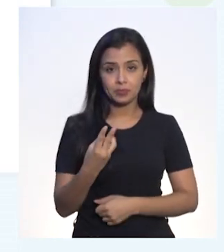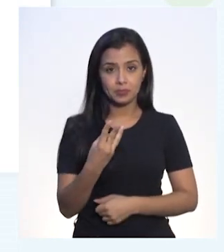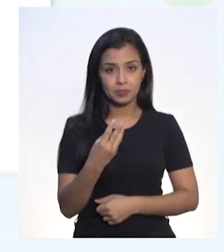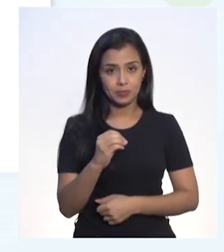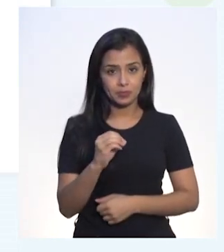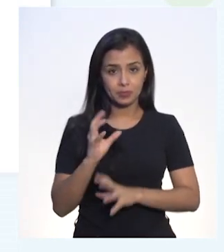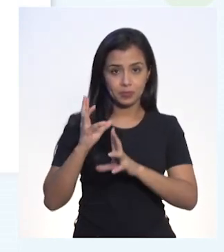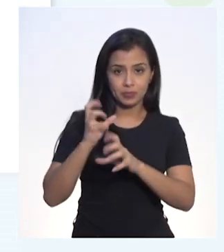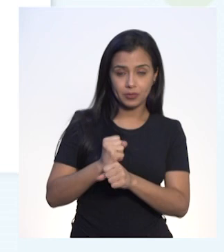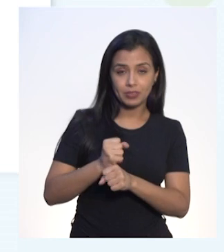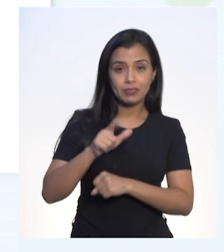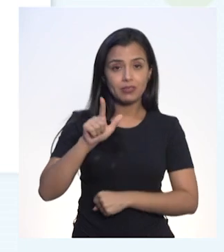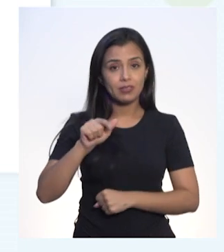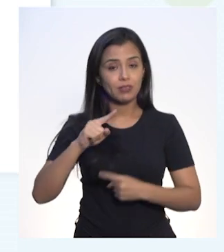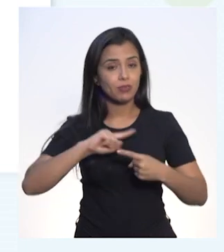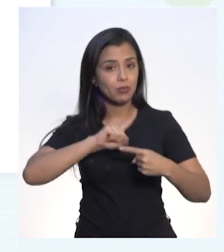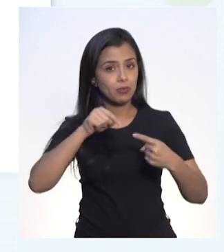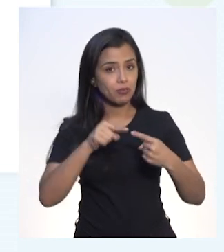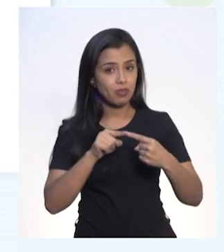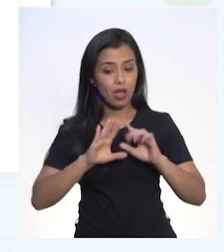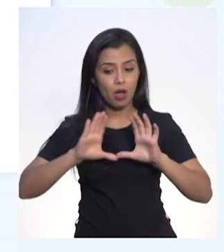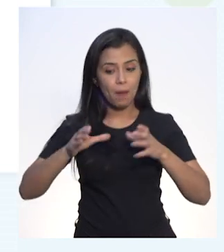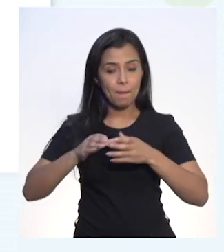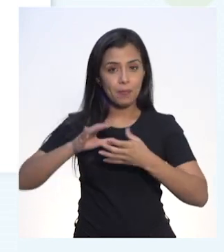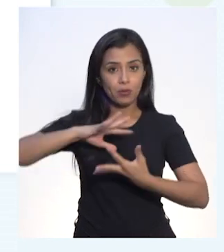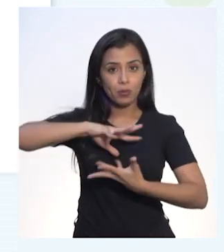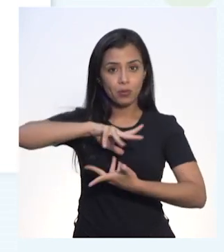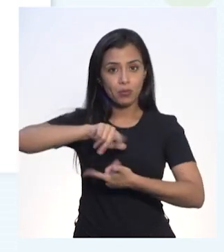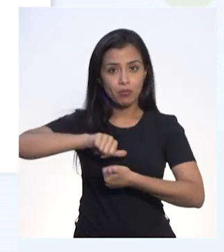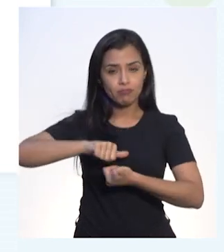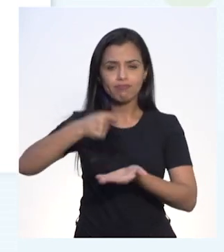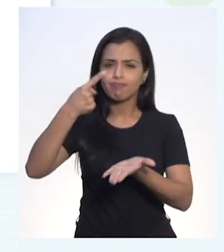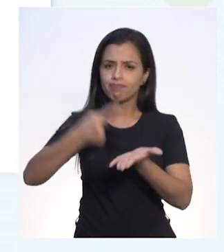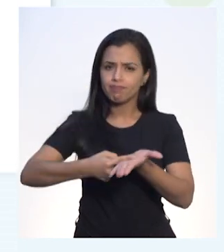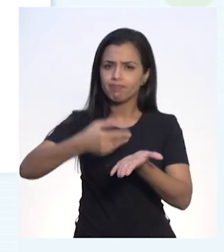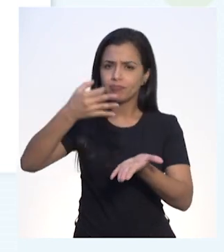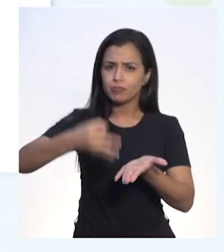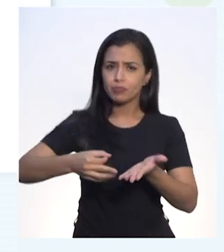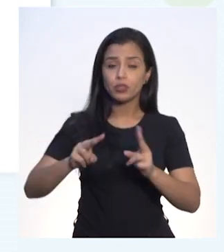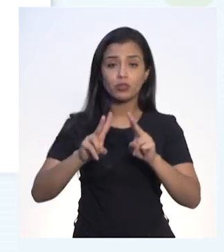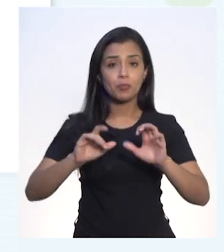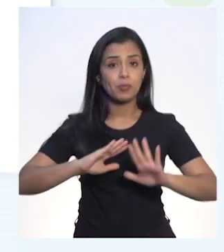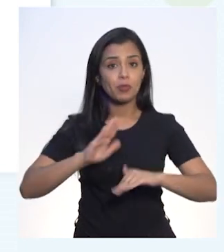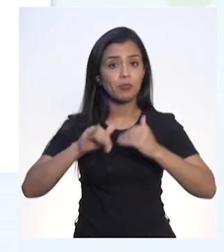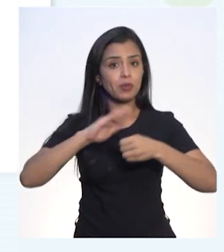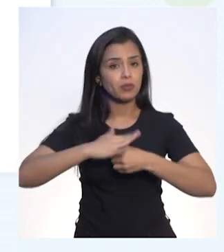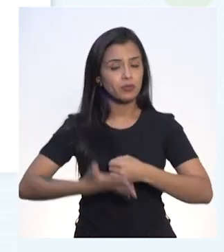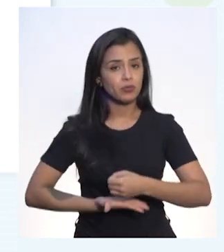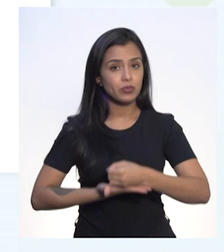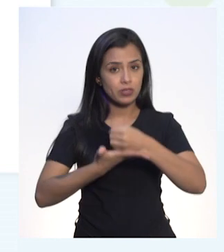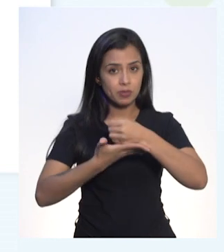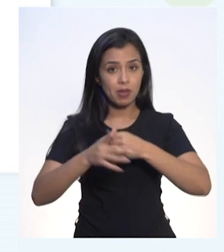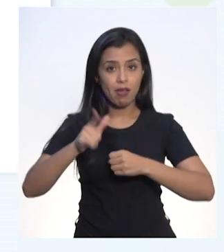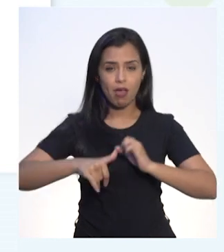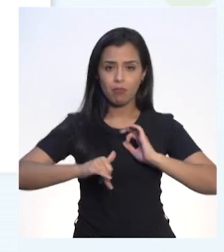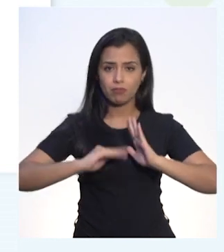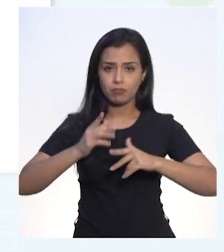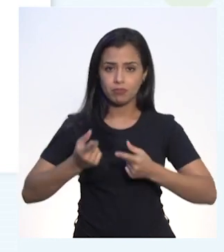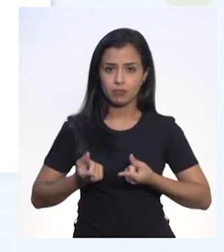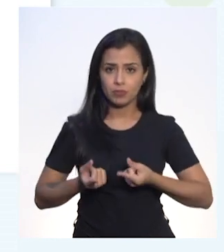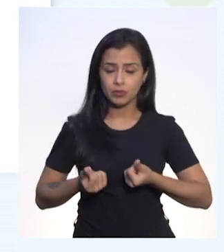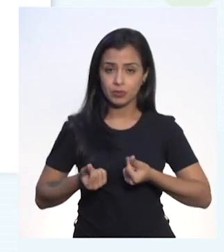a comunidade mundial reafirmou seu compromisso com o desenvolvimento sustentável, a garantia de crescimento